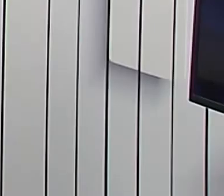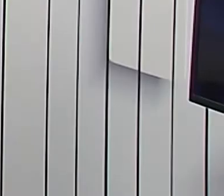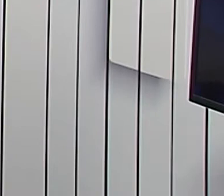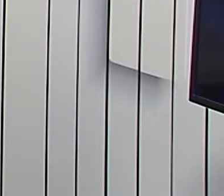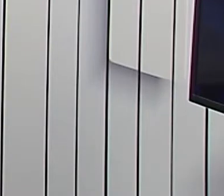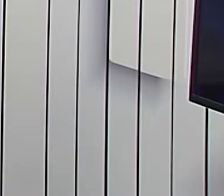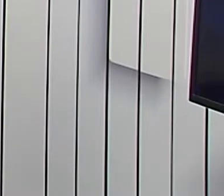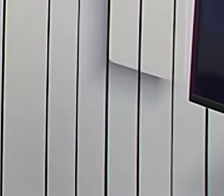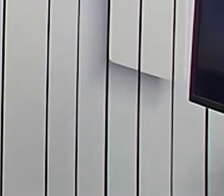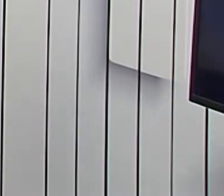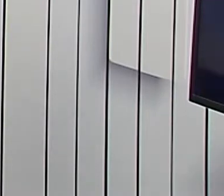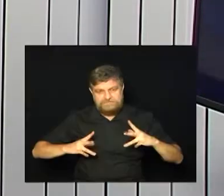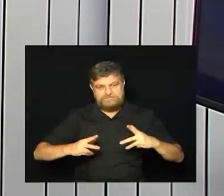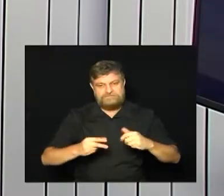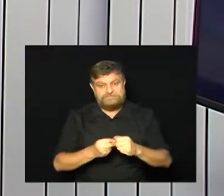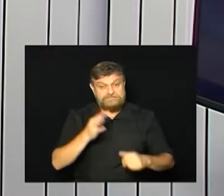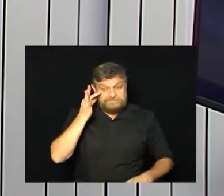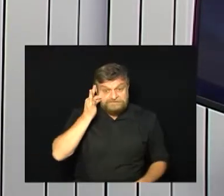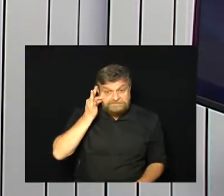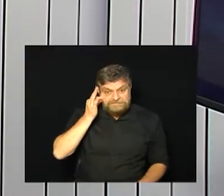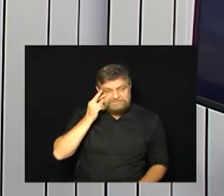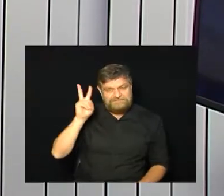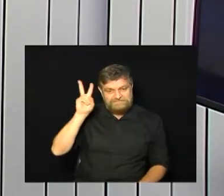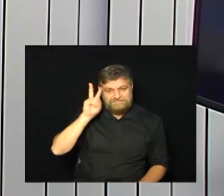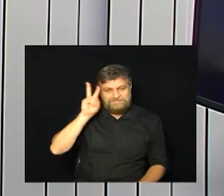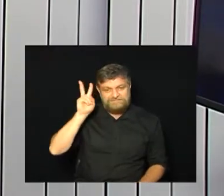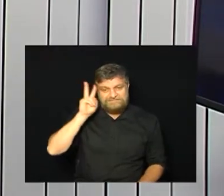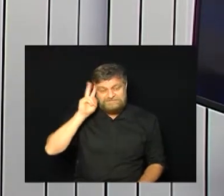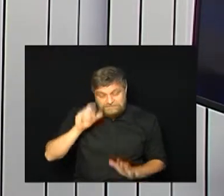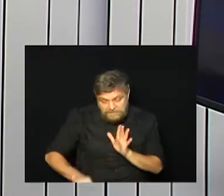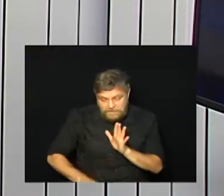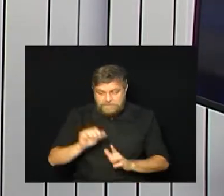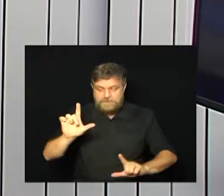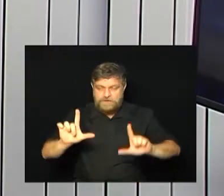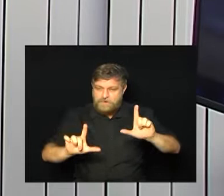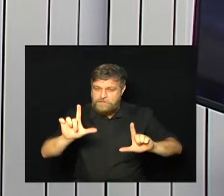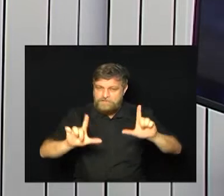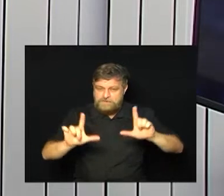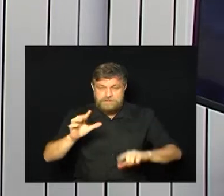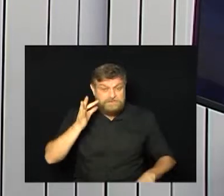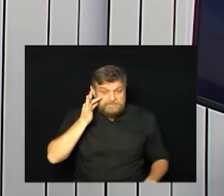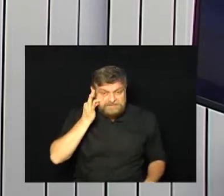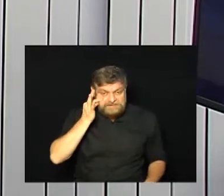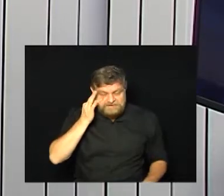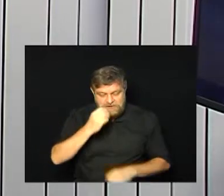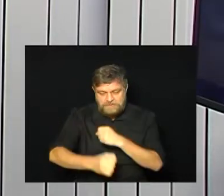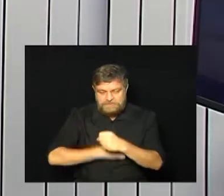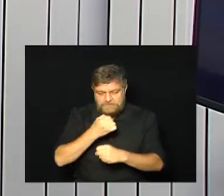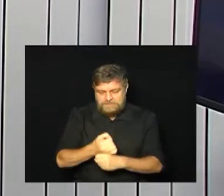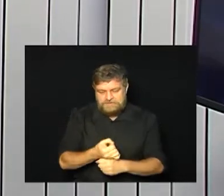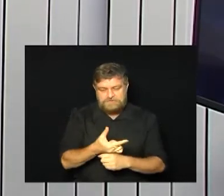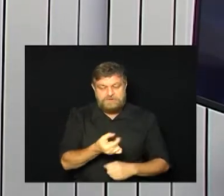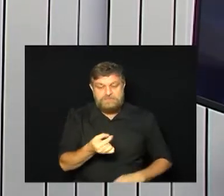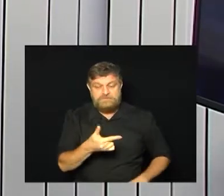Câmara Total de volta ao vivo nesta segunda-feira, o primeiro programa ao vivo agora em